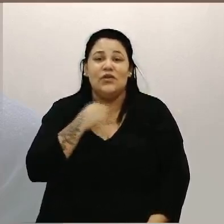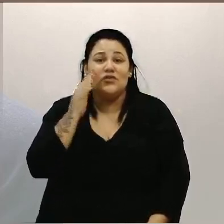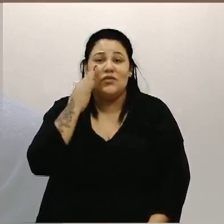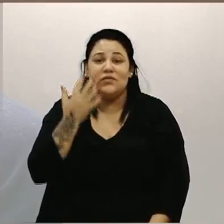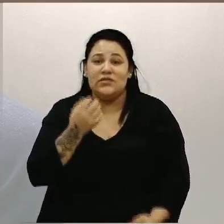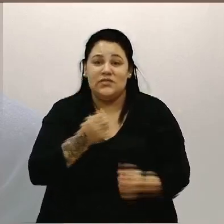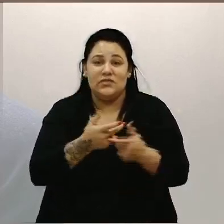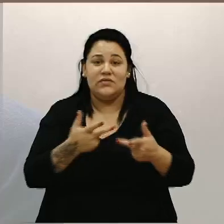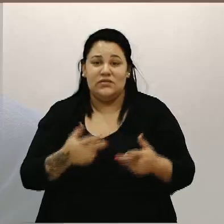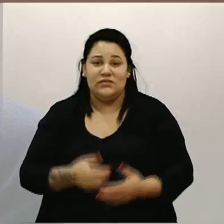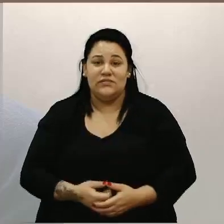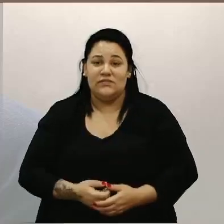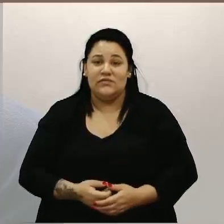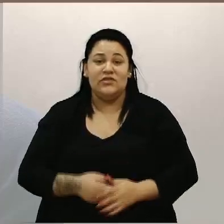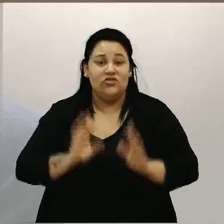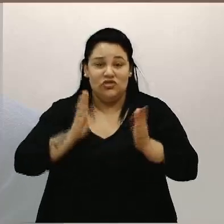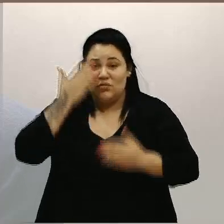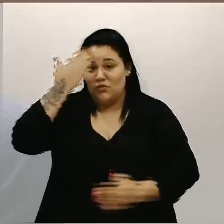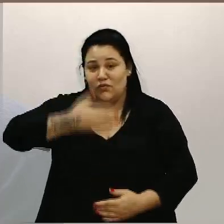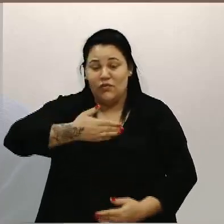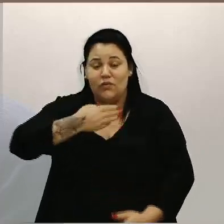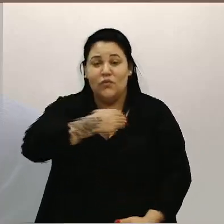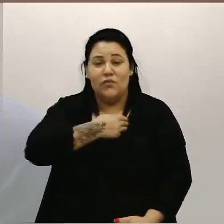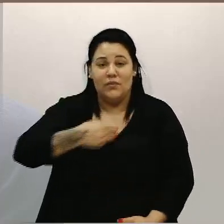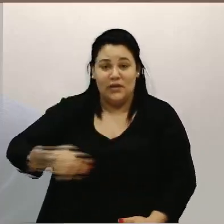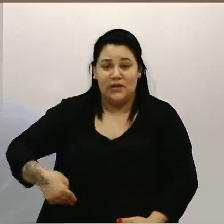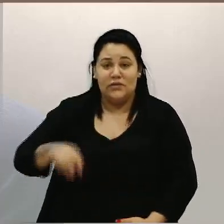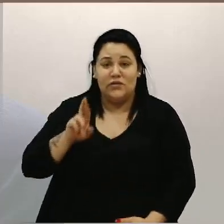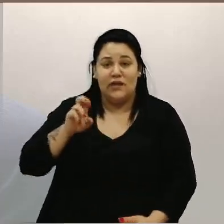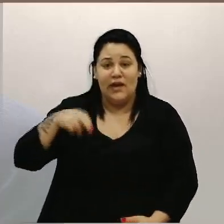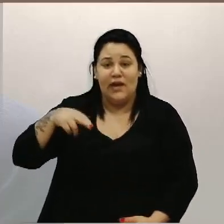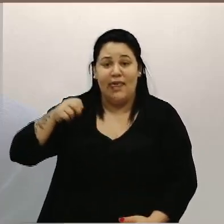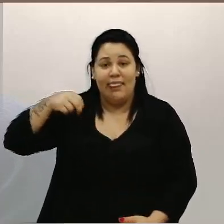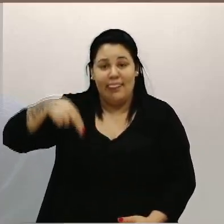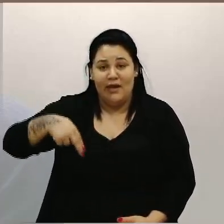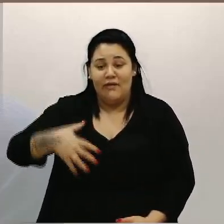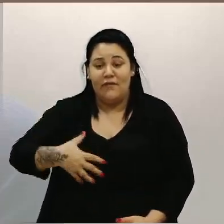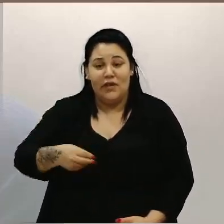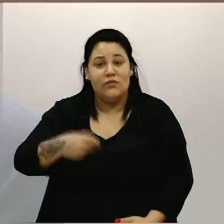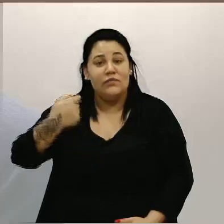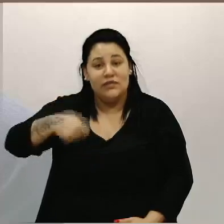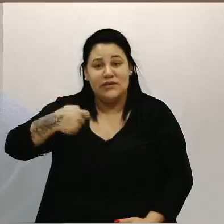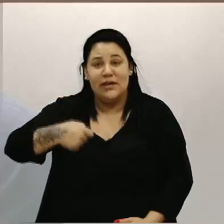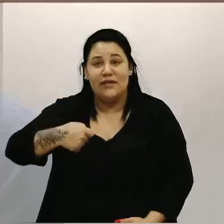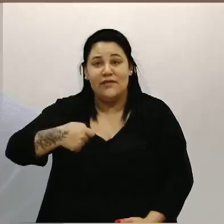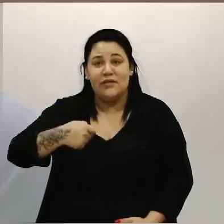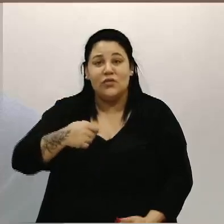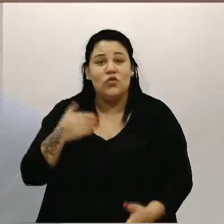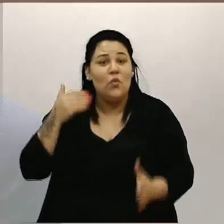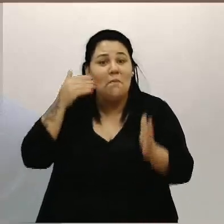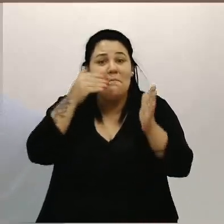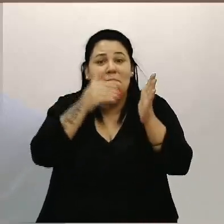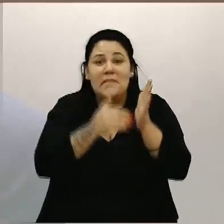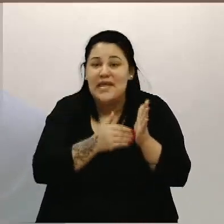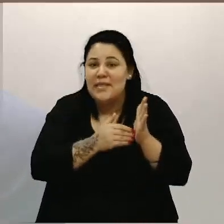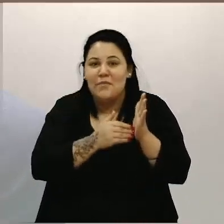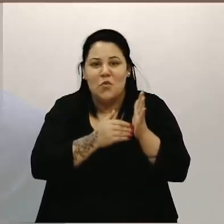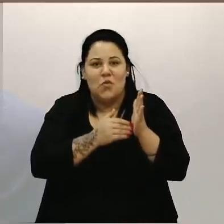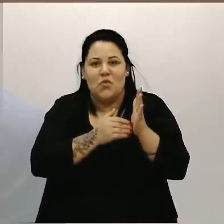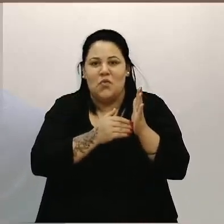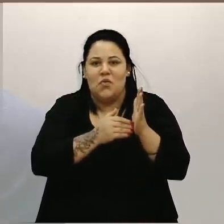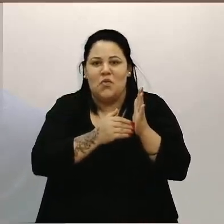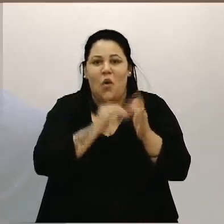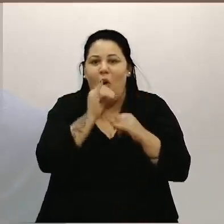E está provado. O ministro Renan Filho teria que estar pelo mínimo online. Ele deveria estar aqui presente,